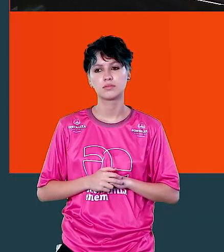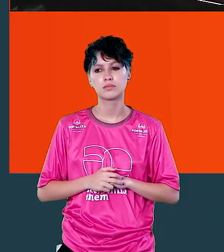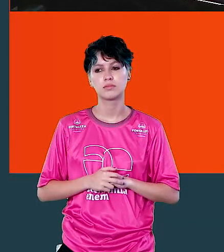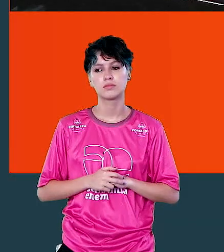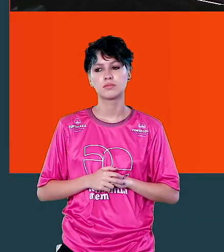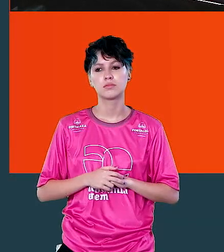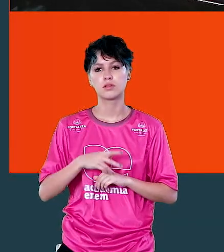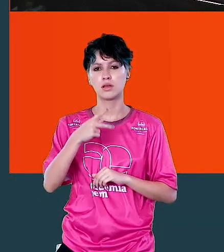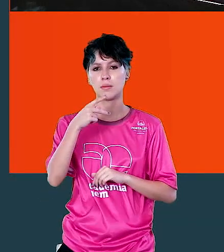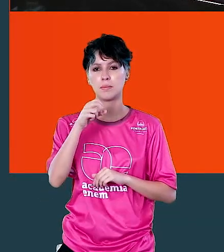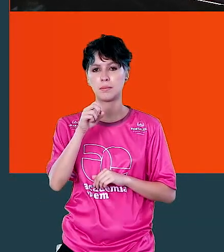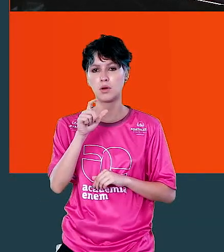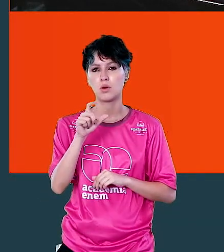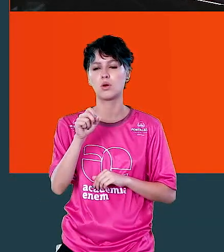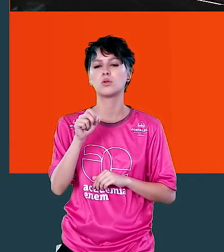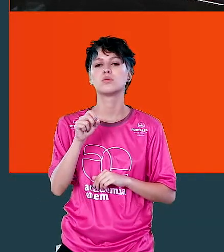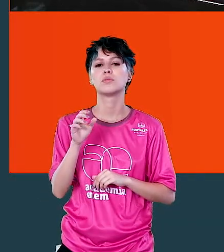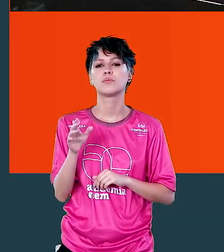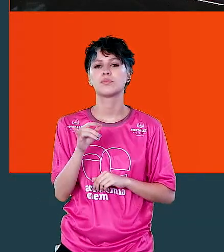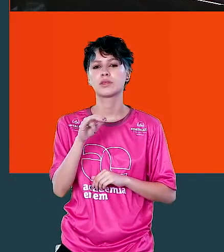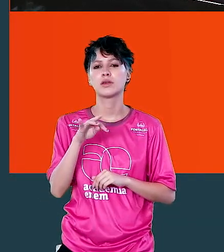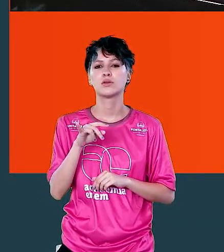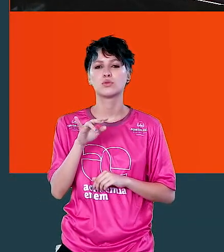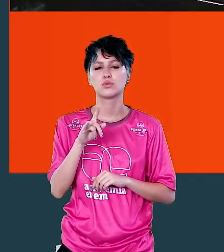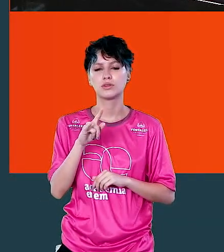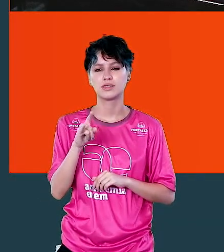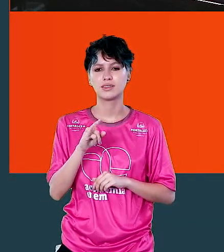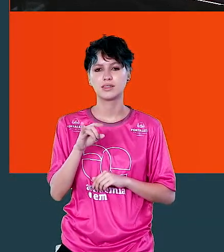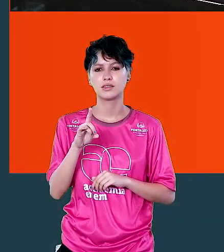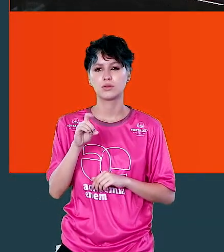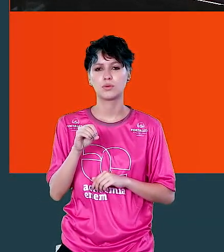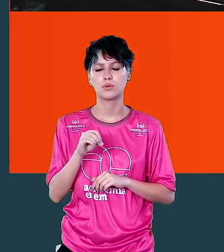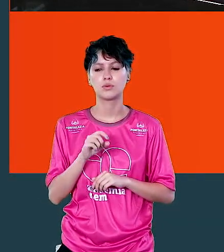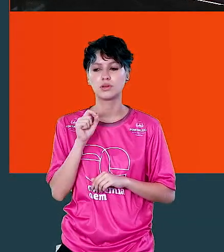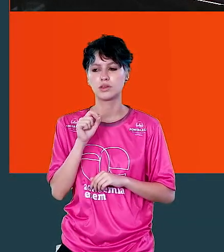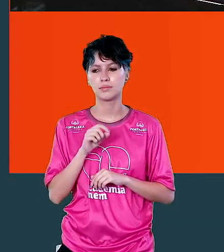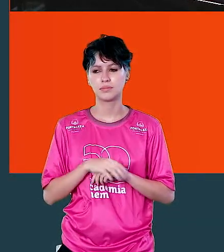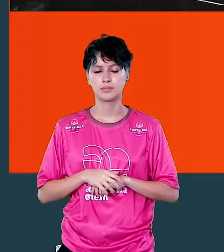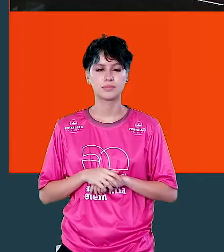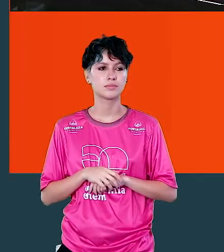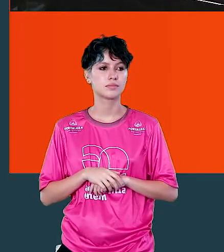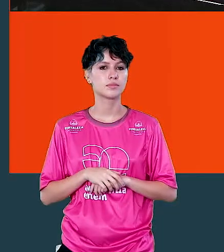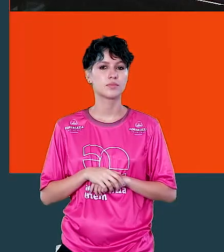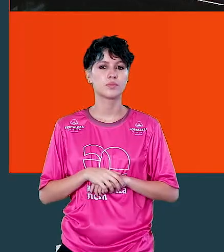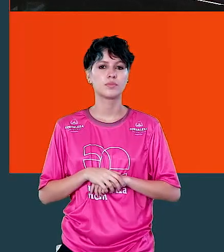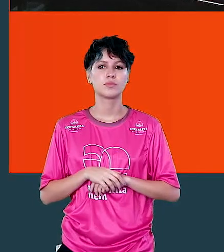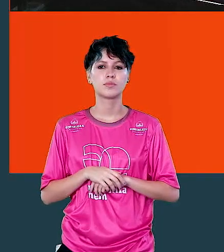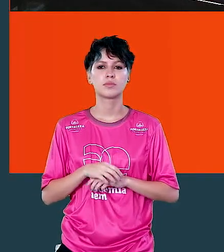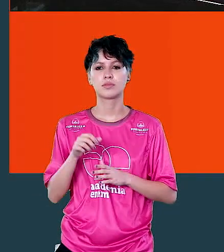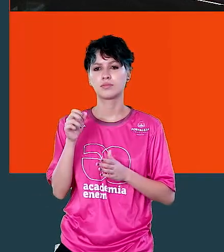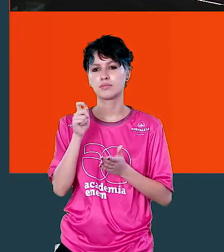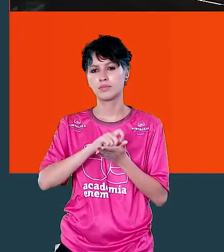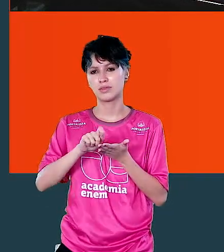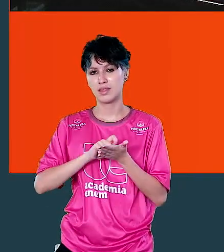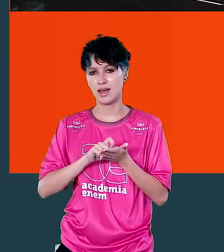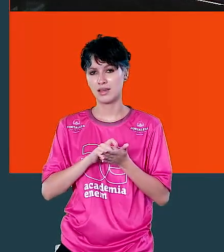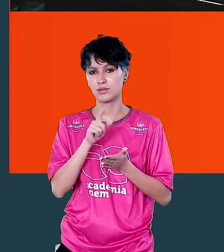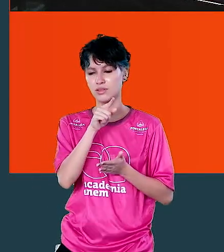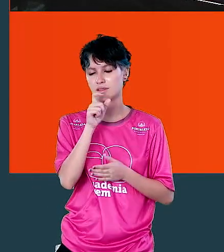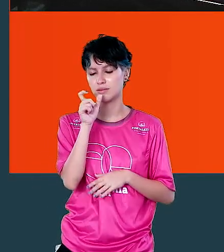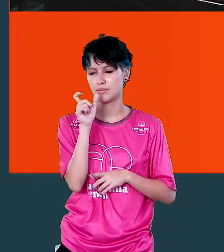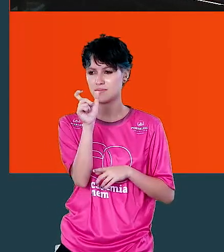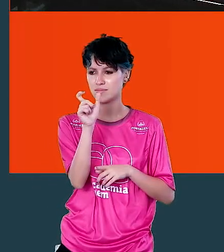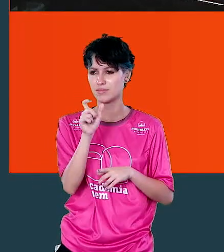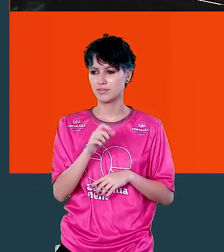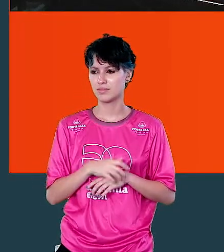dipolo induzido. Vamos lá, para esse nomezinho, né? Nos termos para vocês. Escreve essa palavra aí no teu material, por favor.